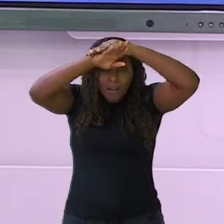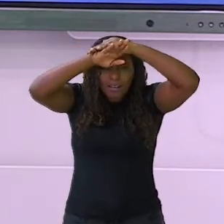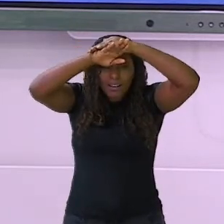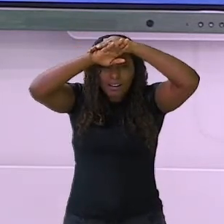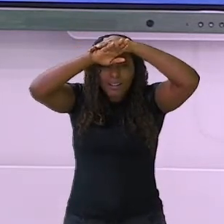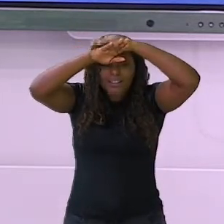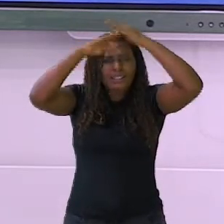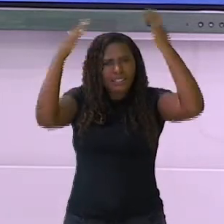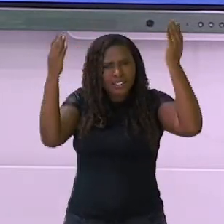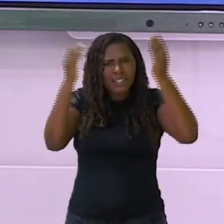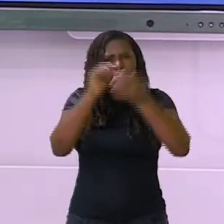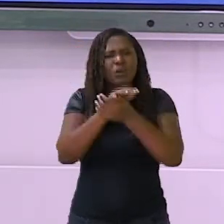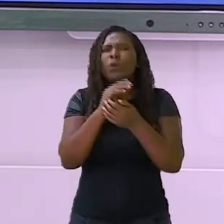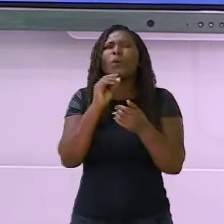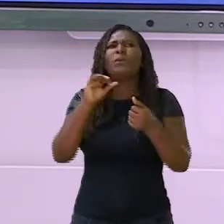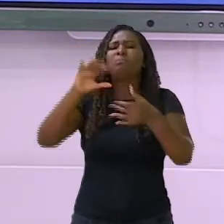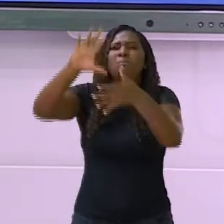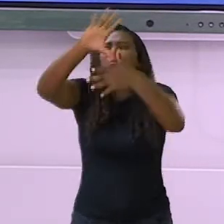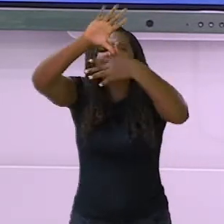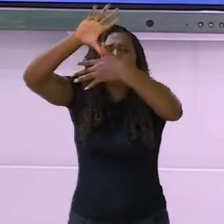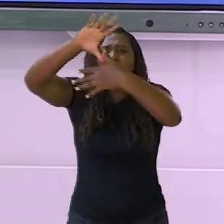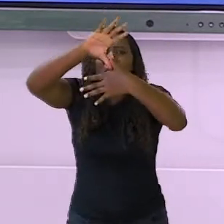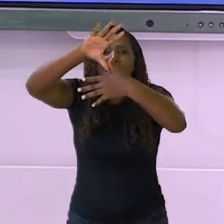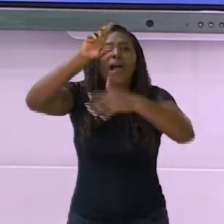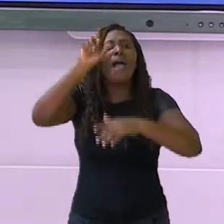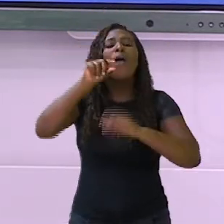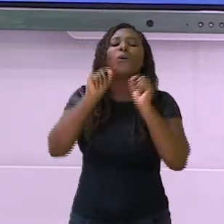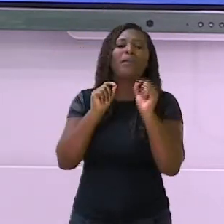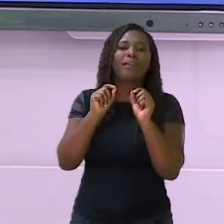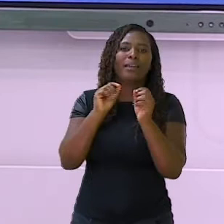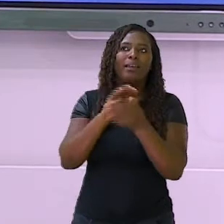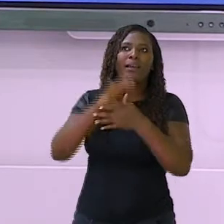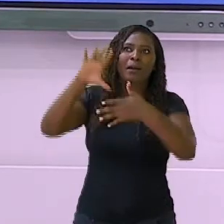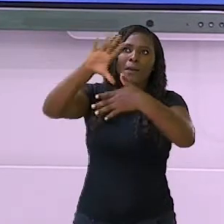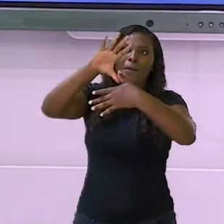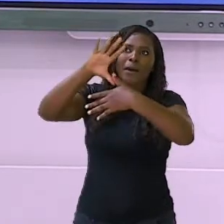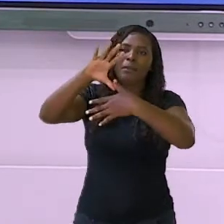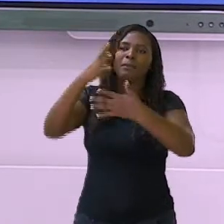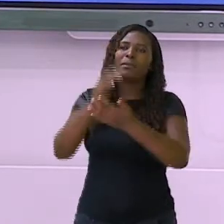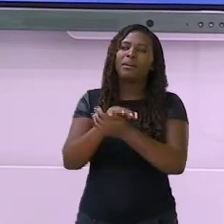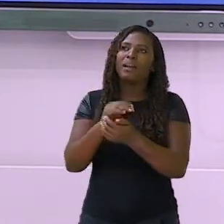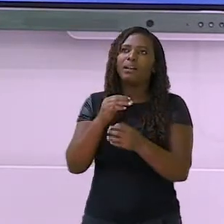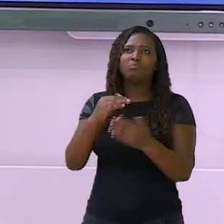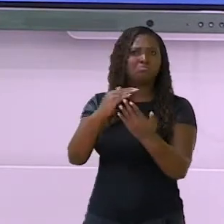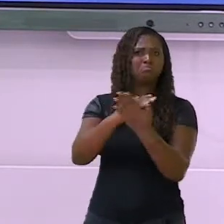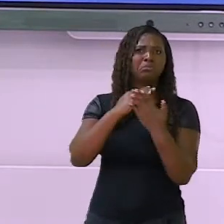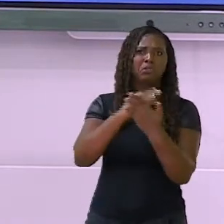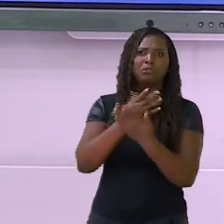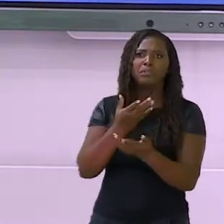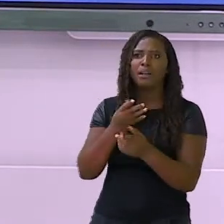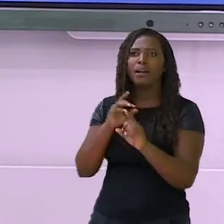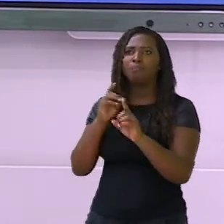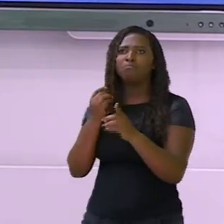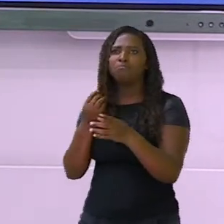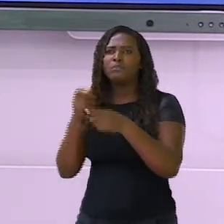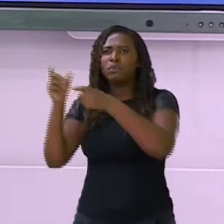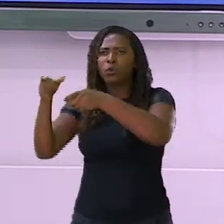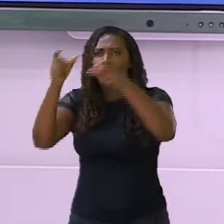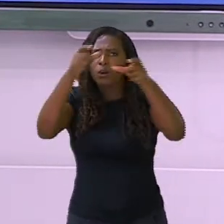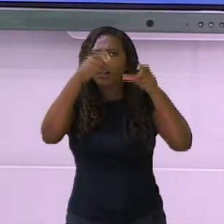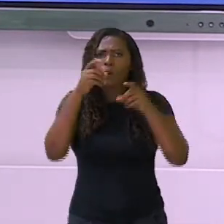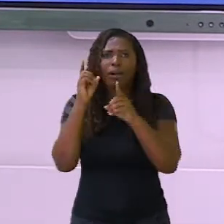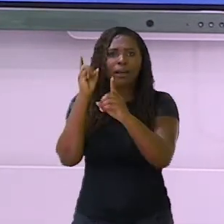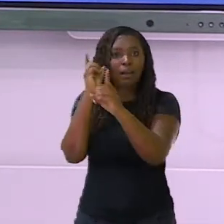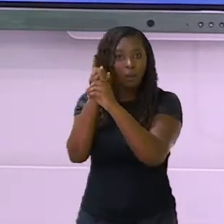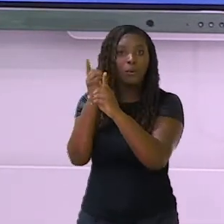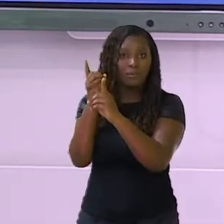uma forma que nos ajuda a nos localizarmos, a gente usa como uma ferramenta de localização, a gente vai falar um pouquinho sobre